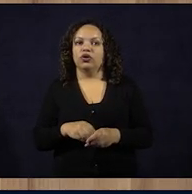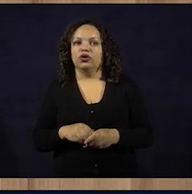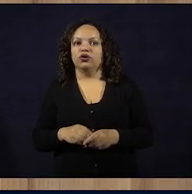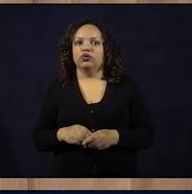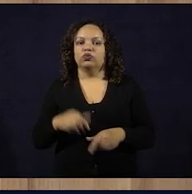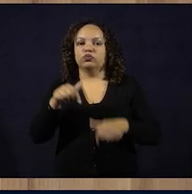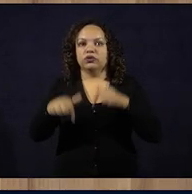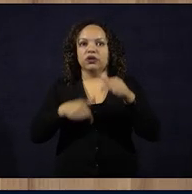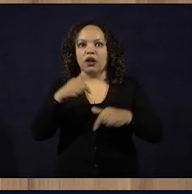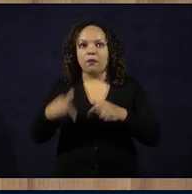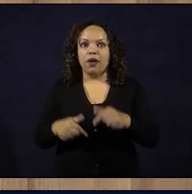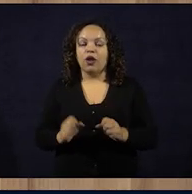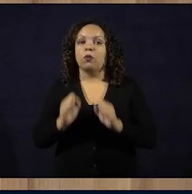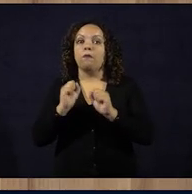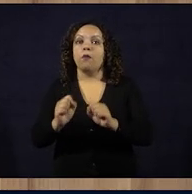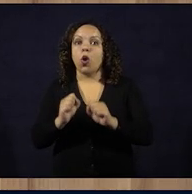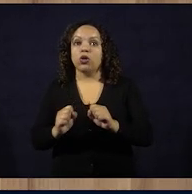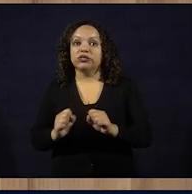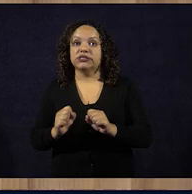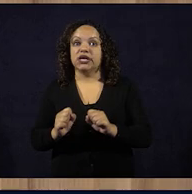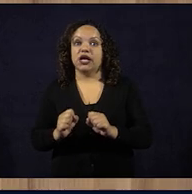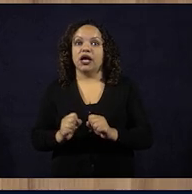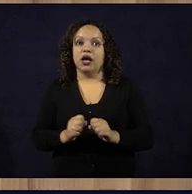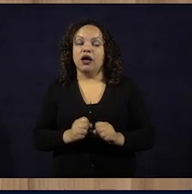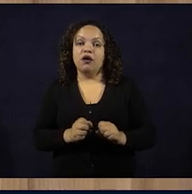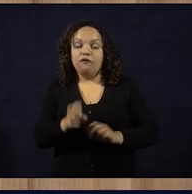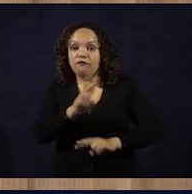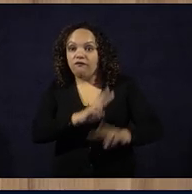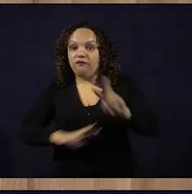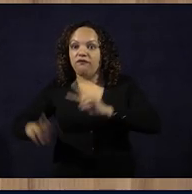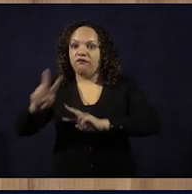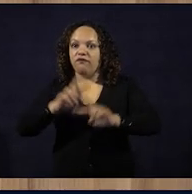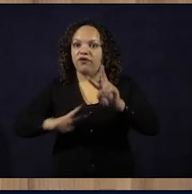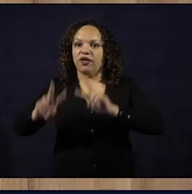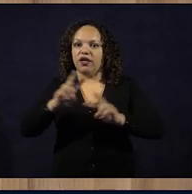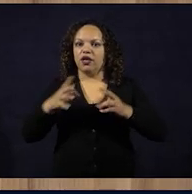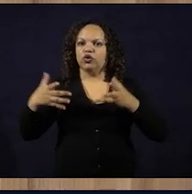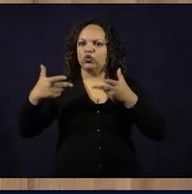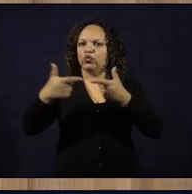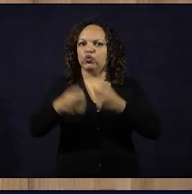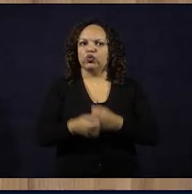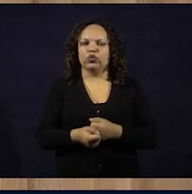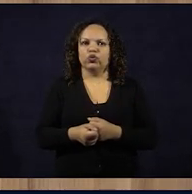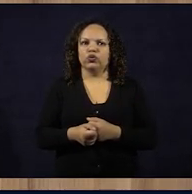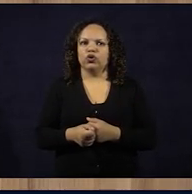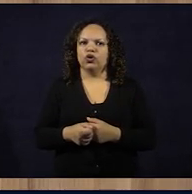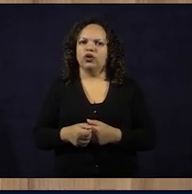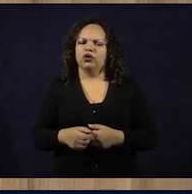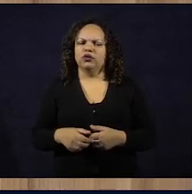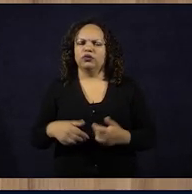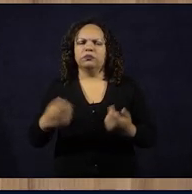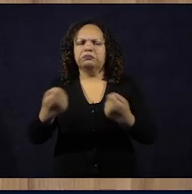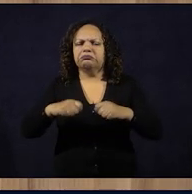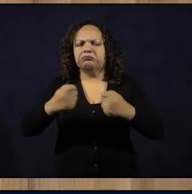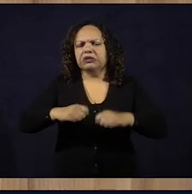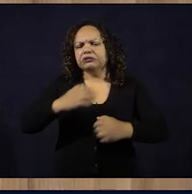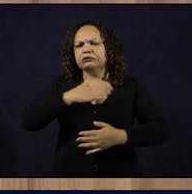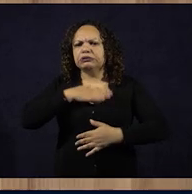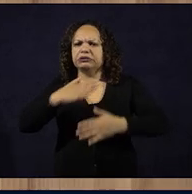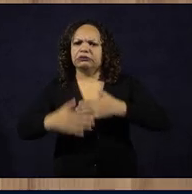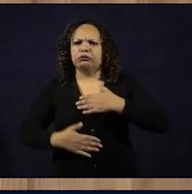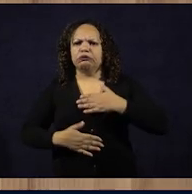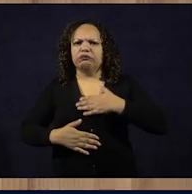você vai conseguir sair fisicamente não vai precisar muito fisicamente mais para fazer você vai